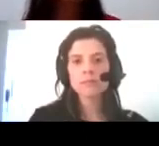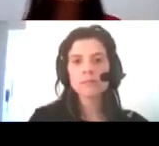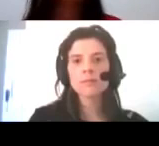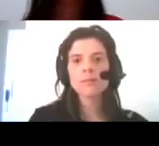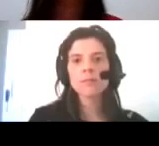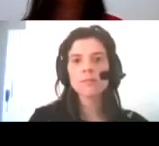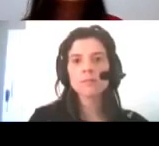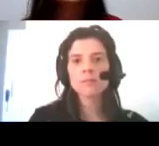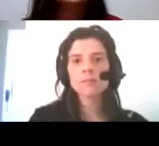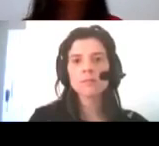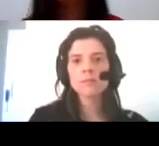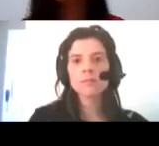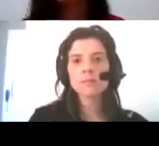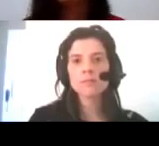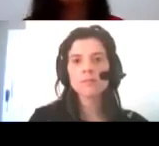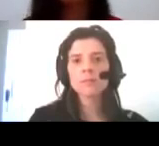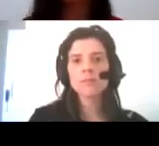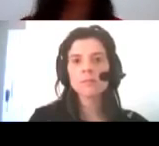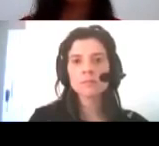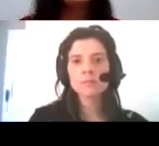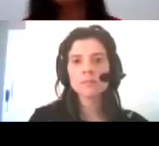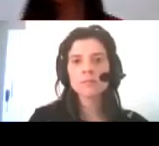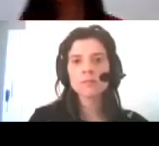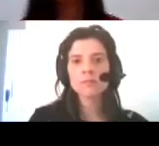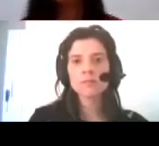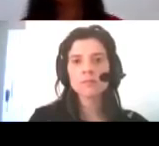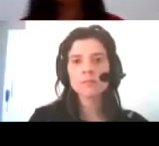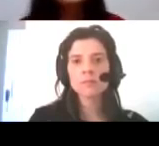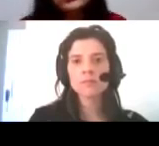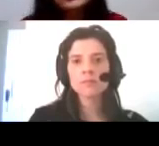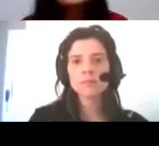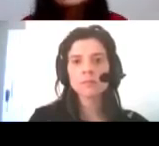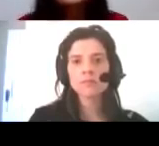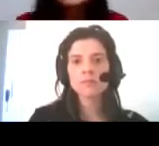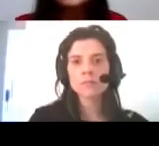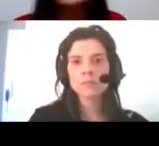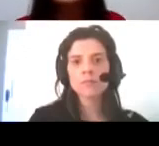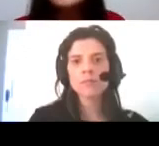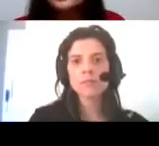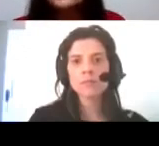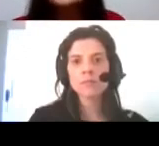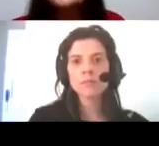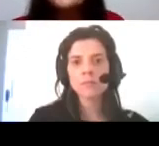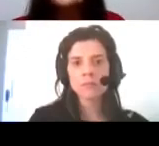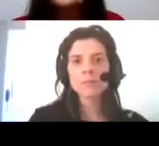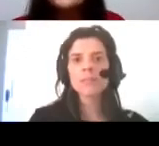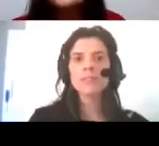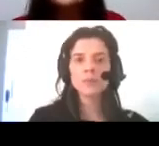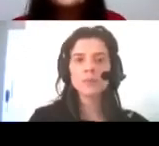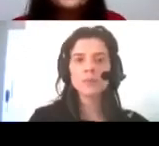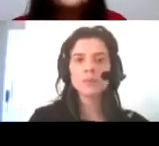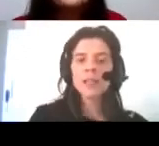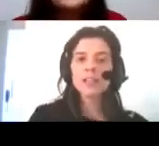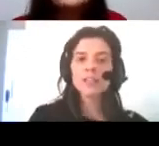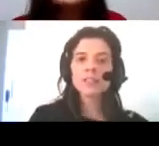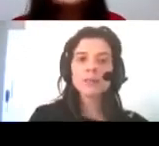isso é ser uma pessoa que não vai prejudicar o andamento do trabalho, né, Josi? É isso